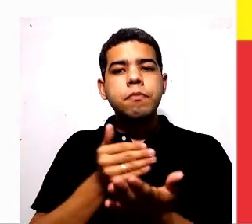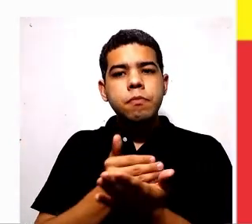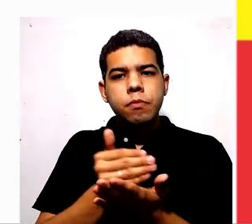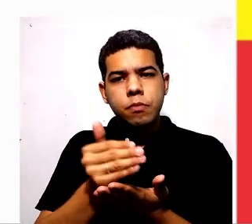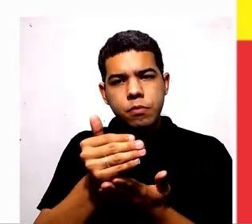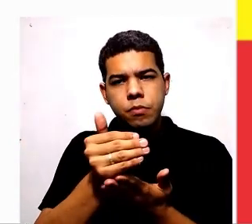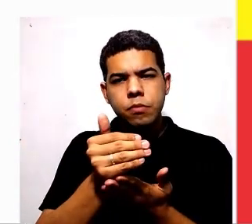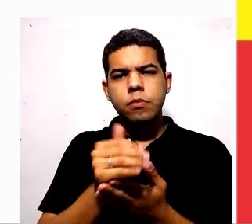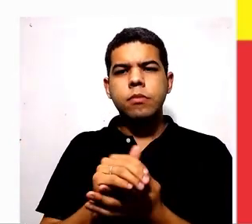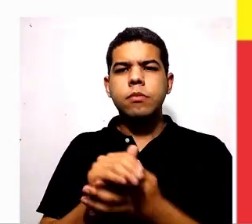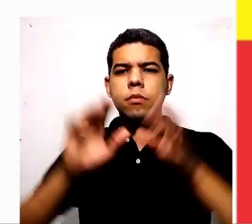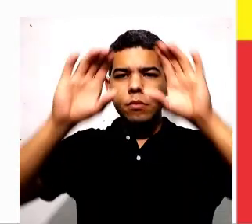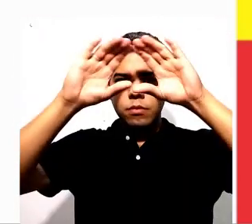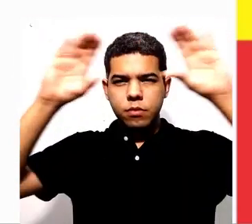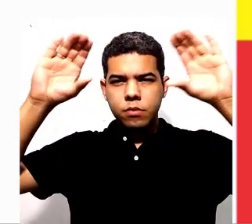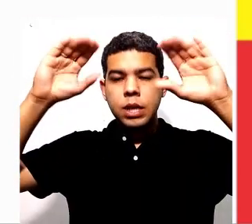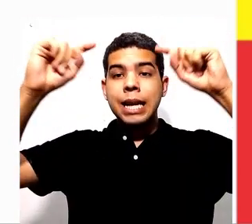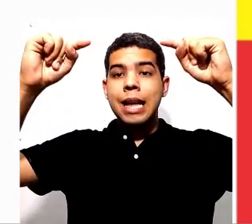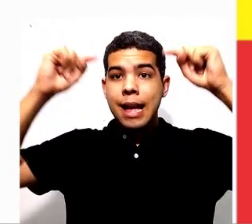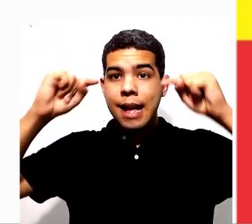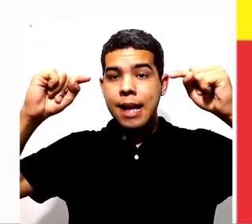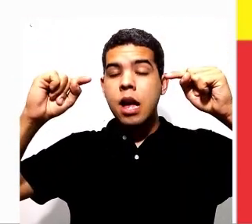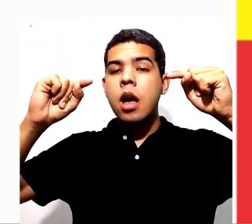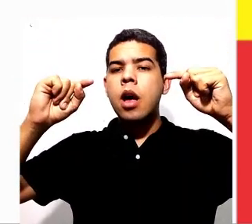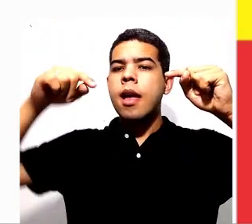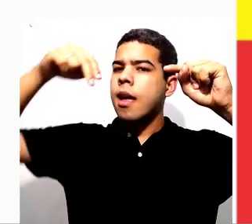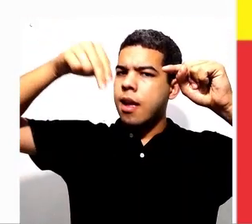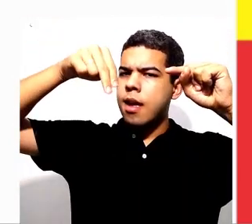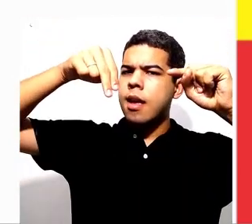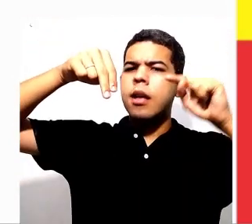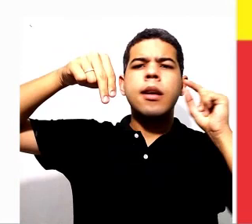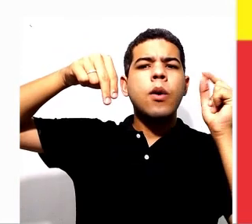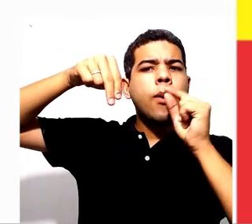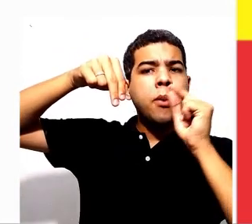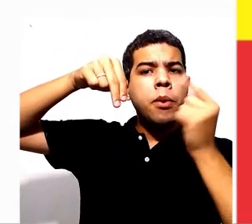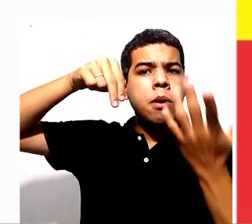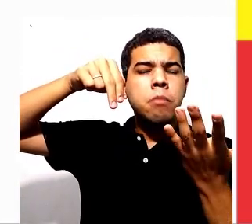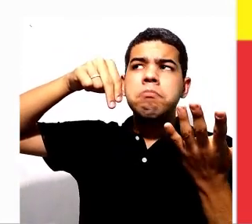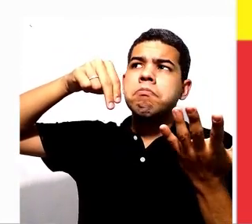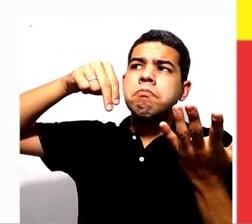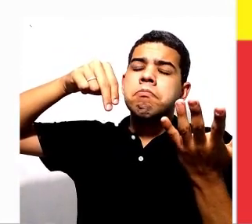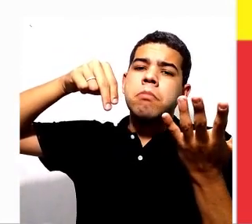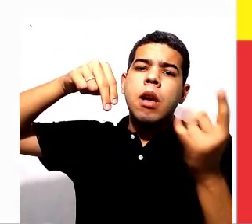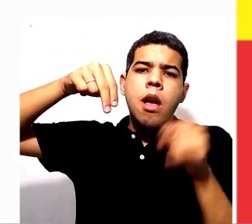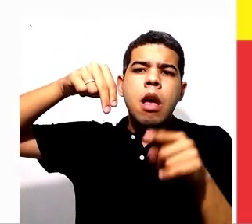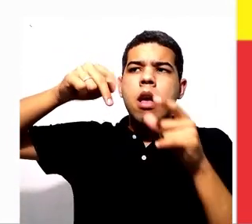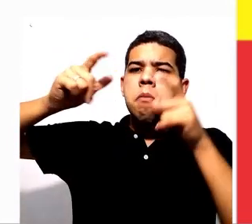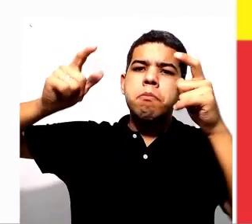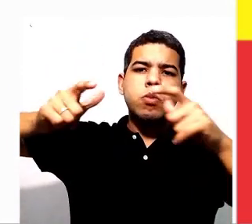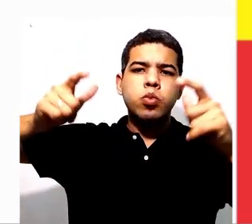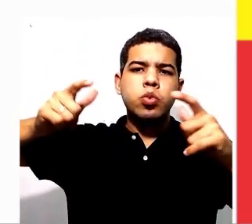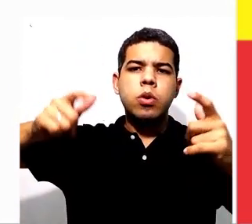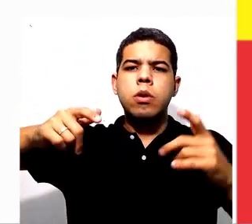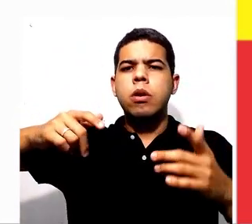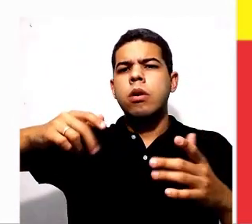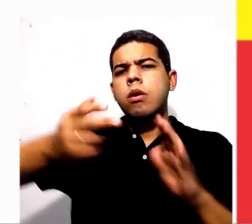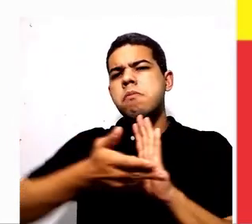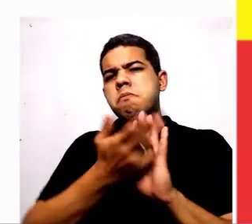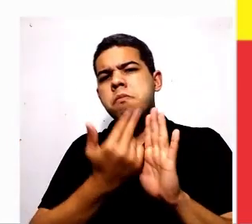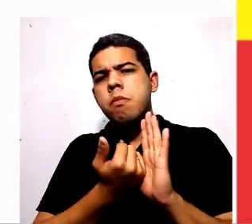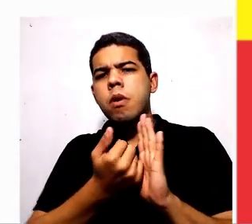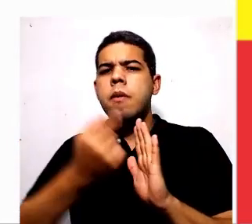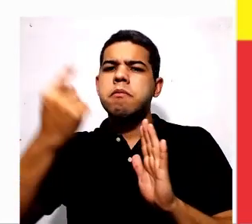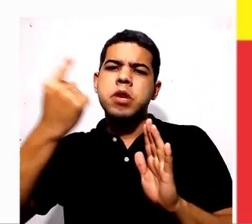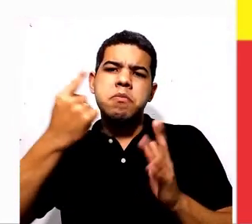Início. Depois do início, vou fazer o quê? Eu coloquei um N. N representa aí a posição.